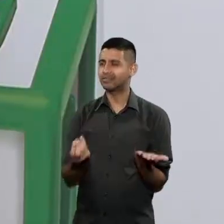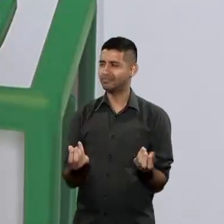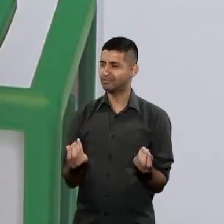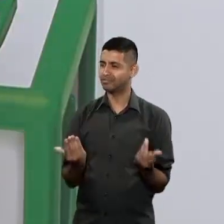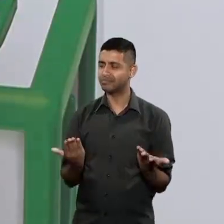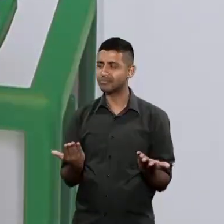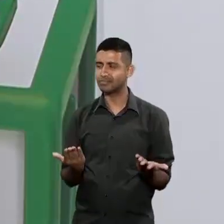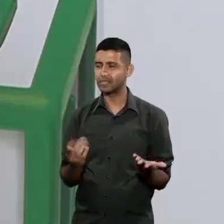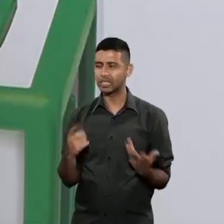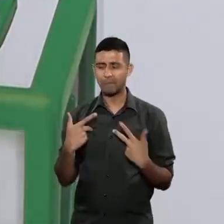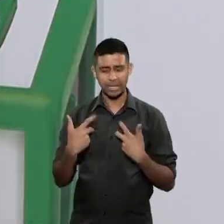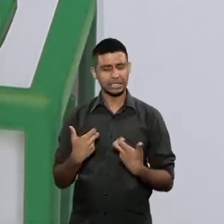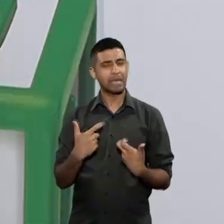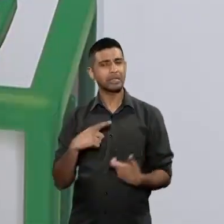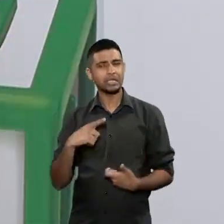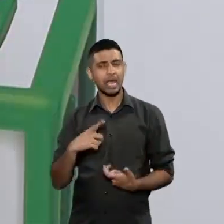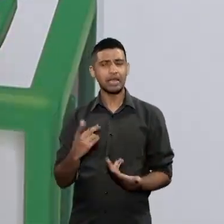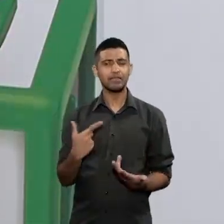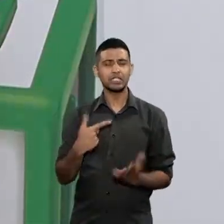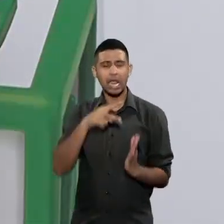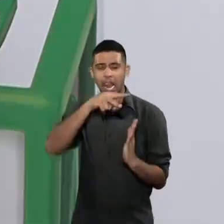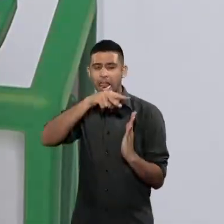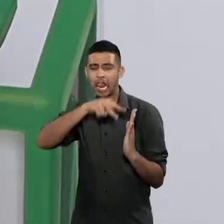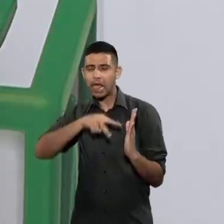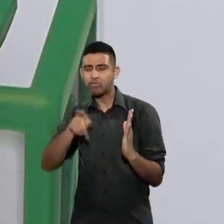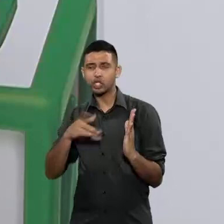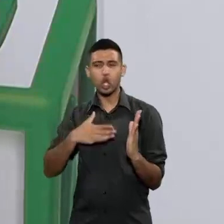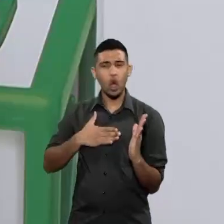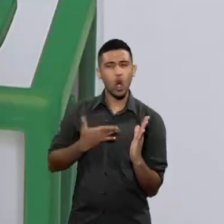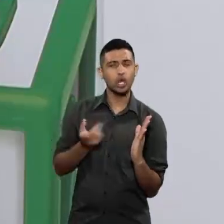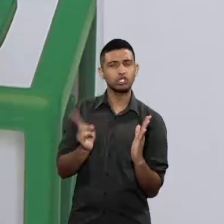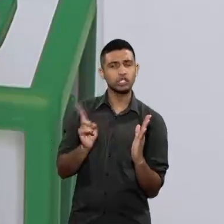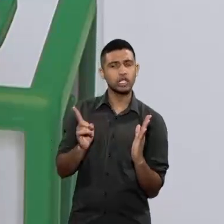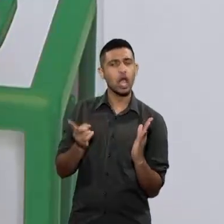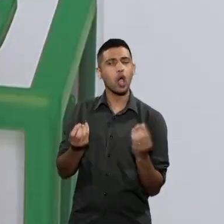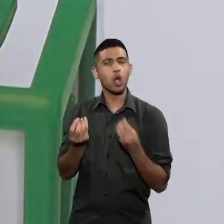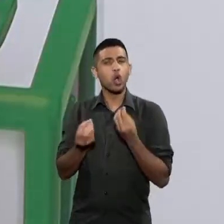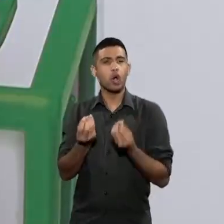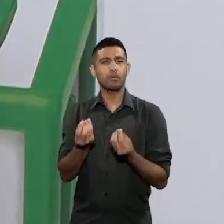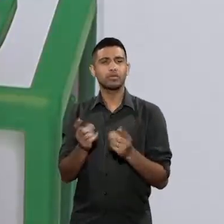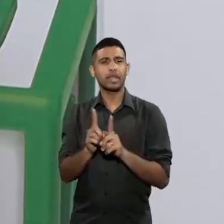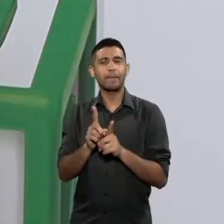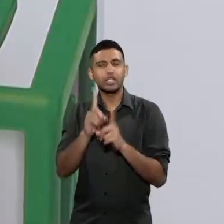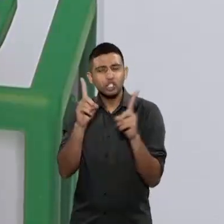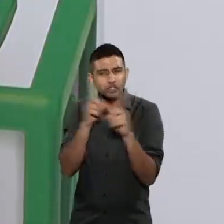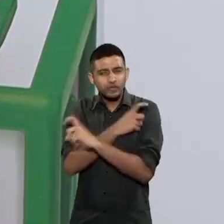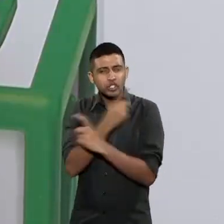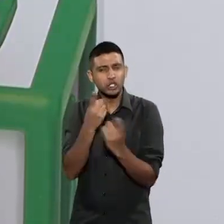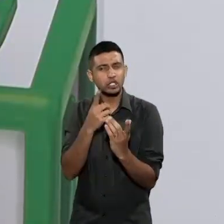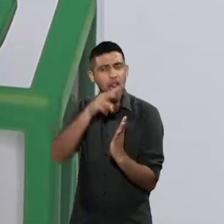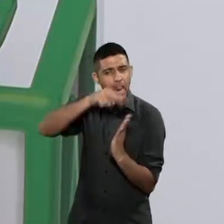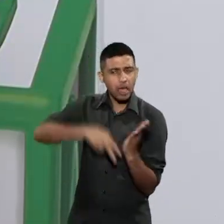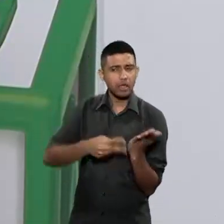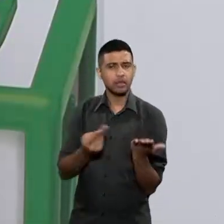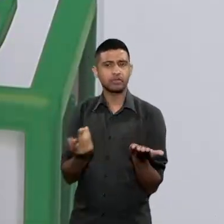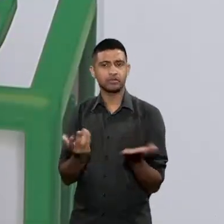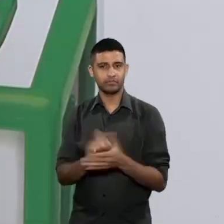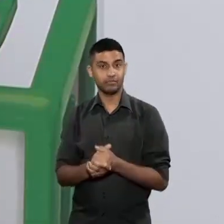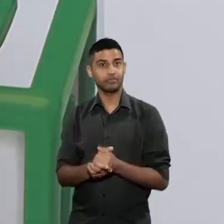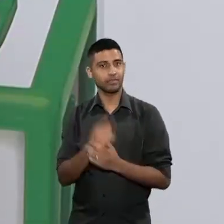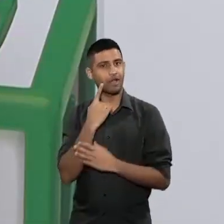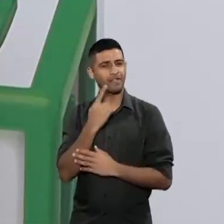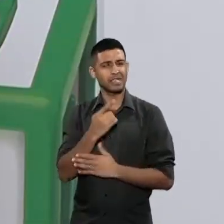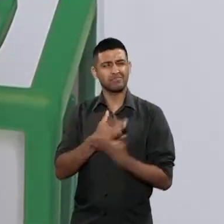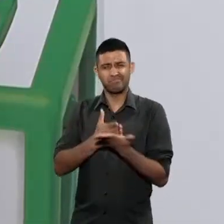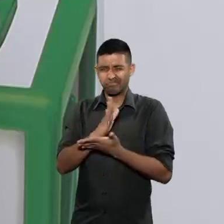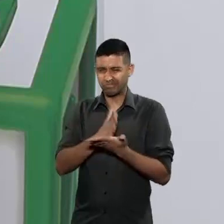ela se percebe, tá, enquanto está fazendo uma leitura, e a dificuldade de leitura também, tá? Então, assim,